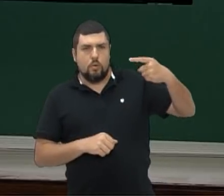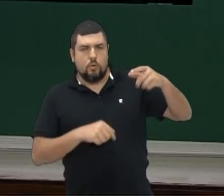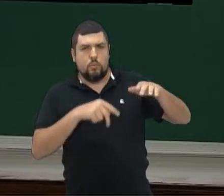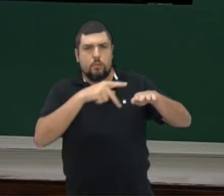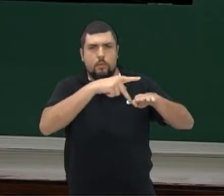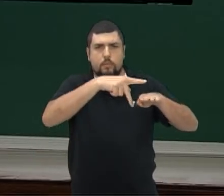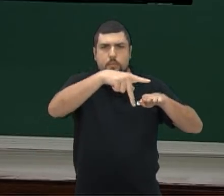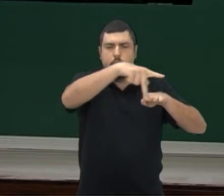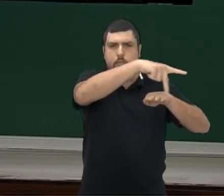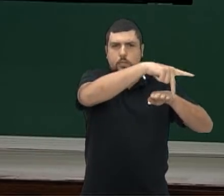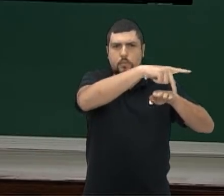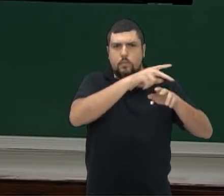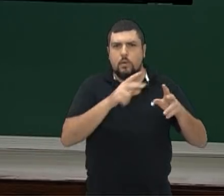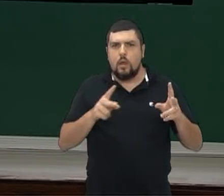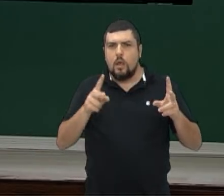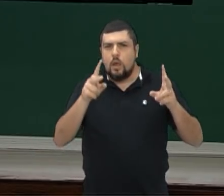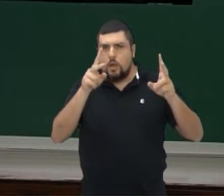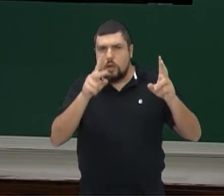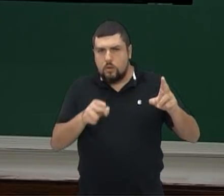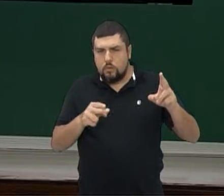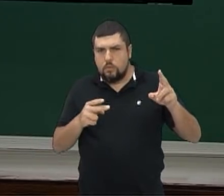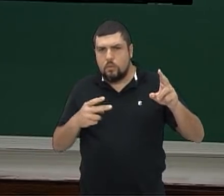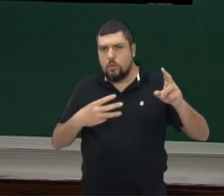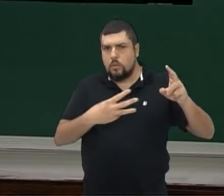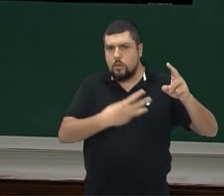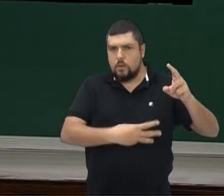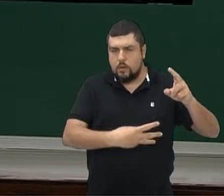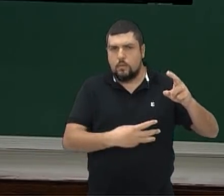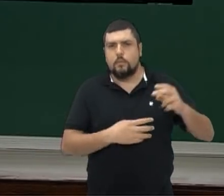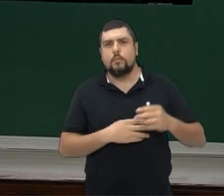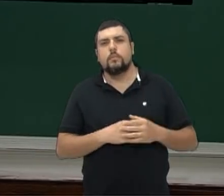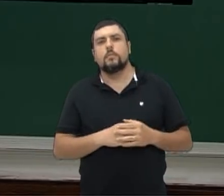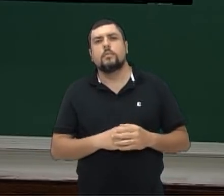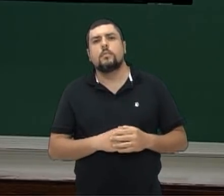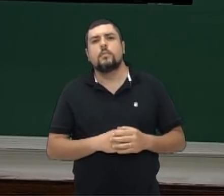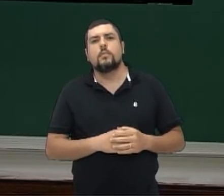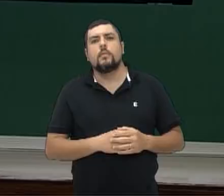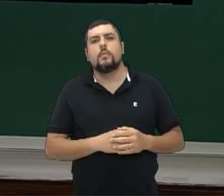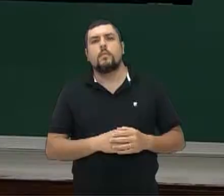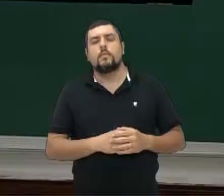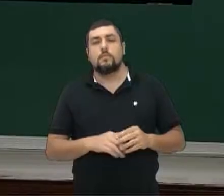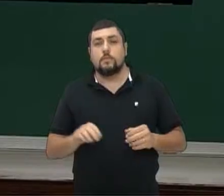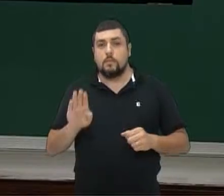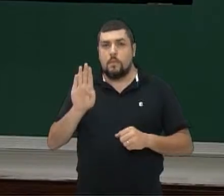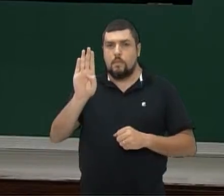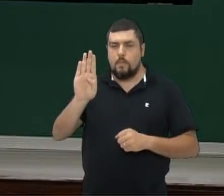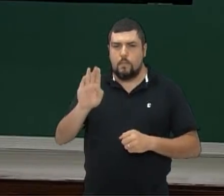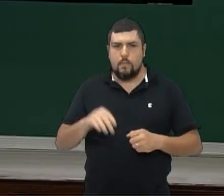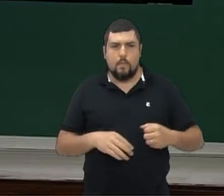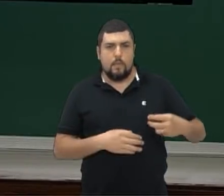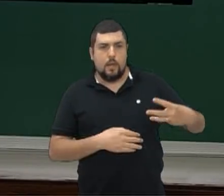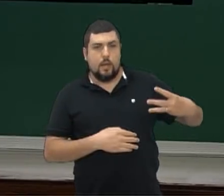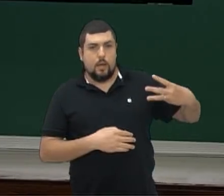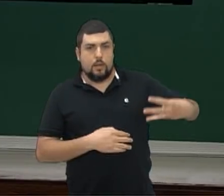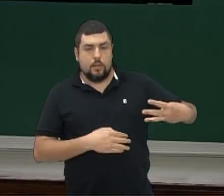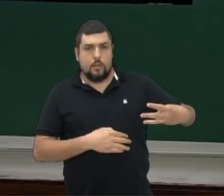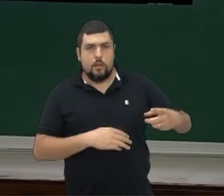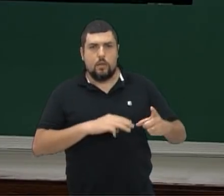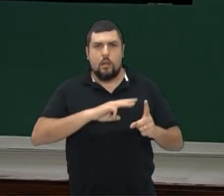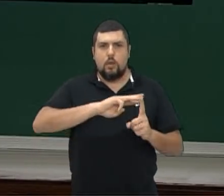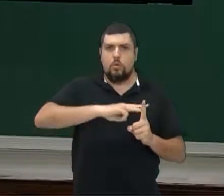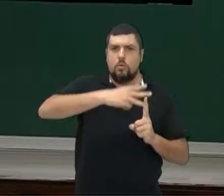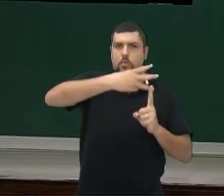é igual ao perímetro da figura 3? A letra B, o perímetro da figura 3 é o triplo do perímetro da